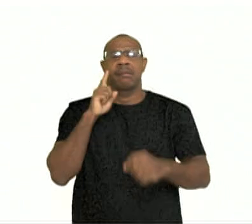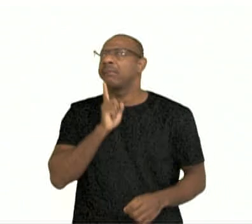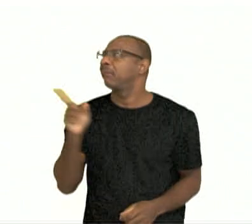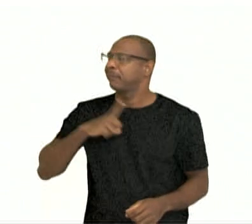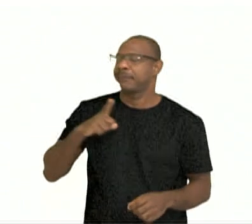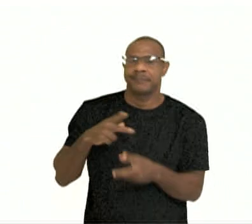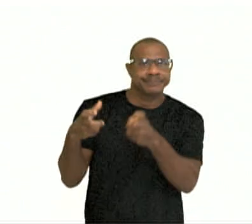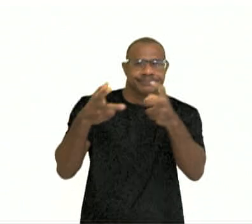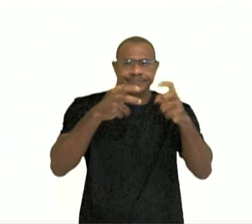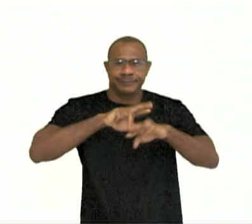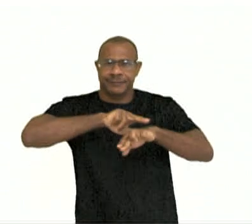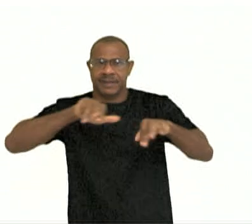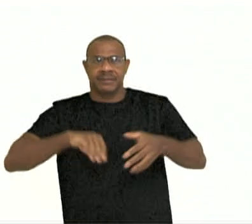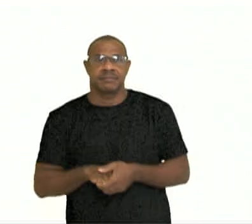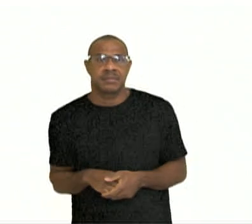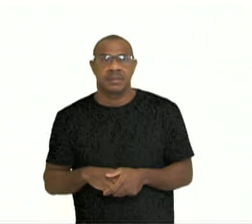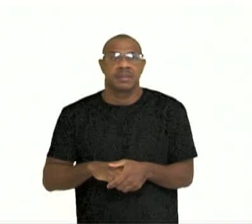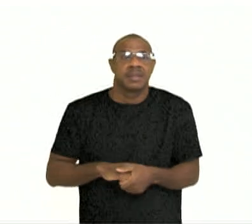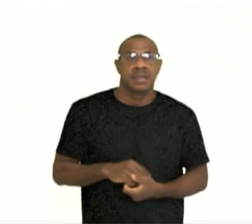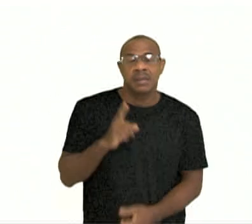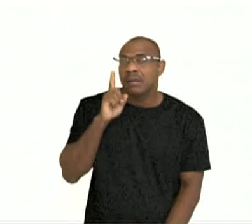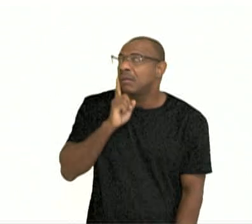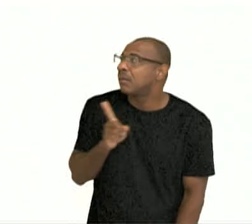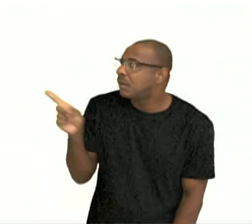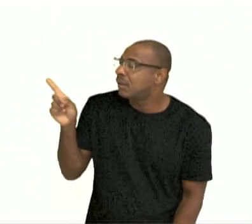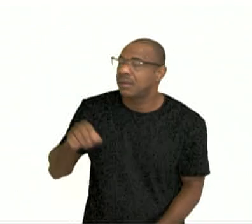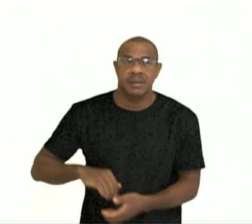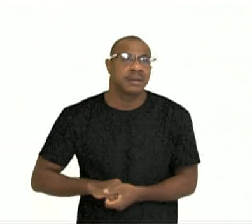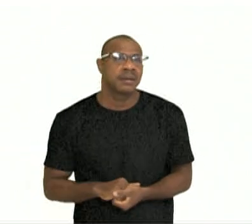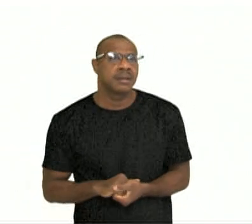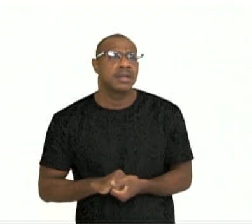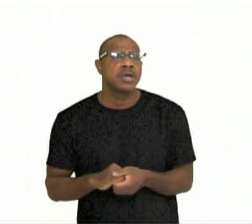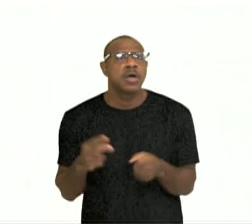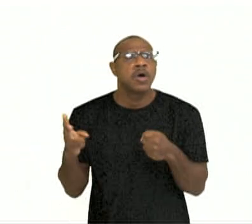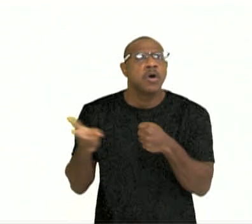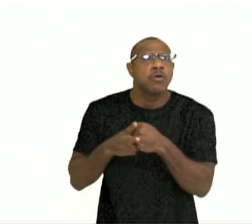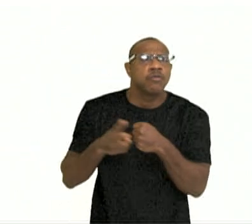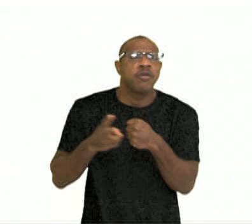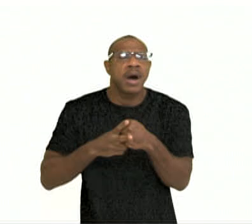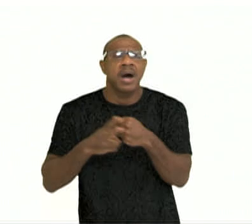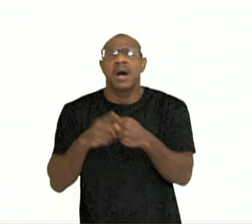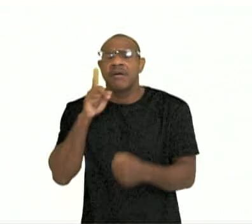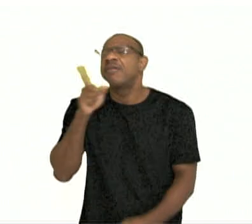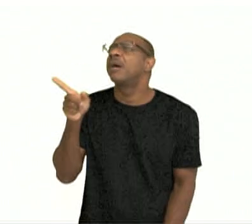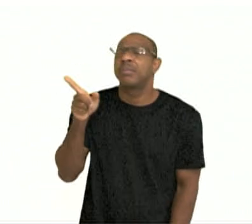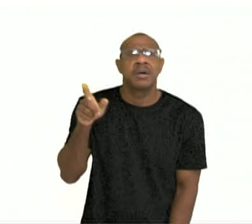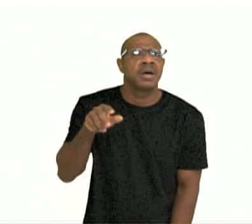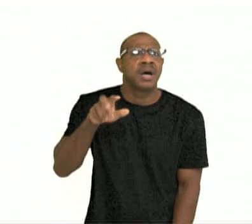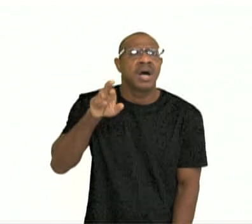15. E esse verbo em destaque, em que tempo está? Registraram.